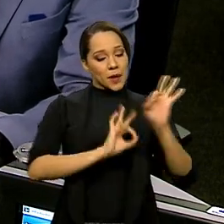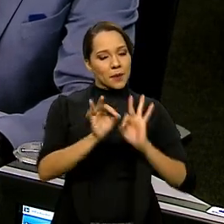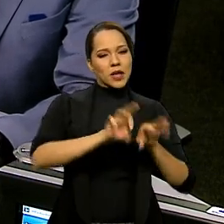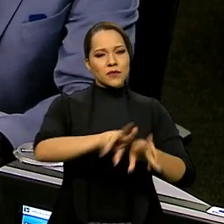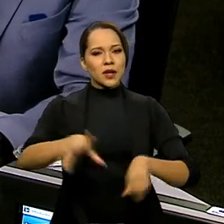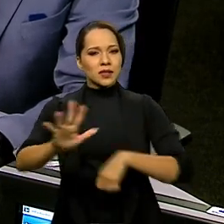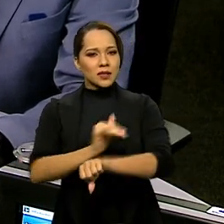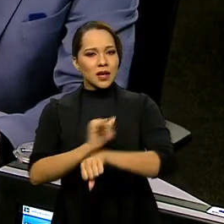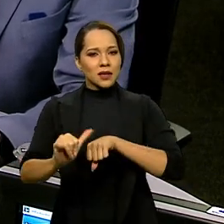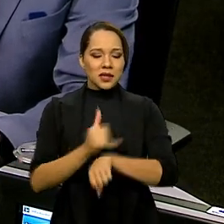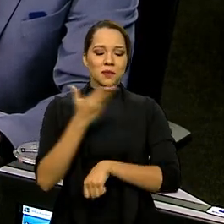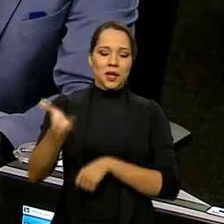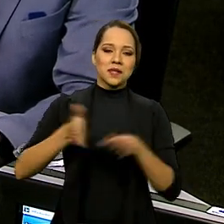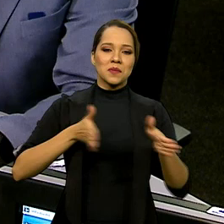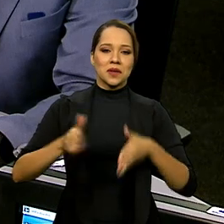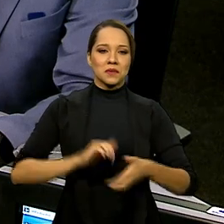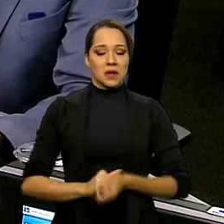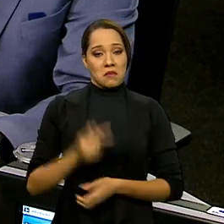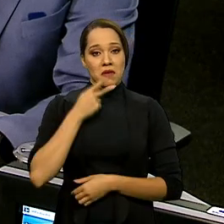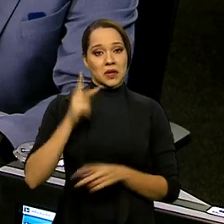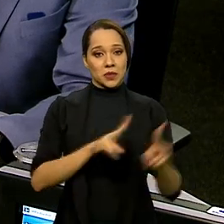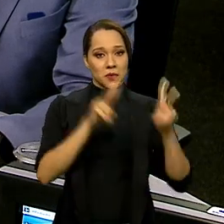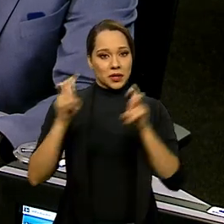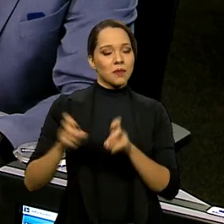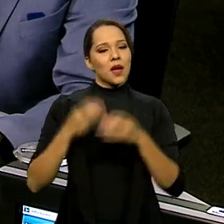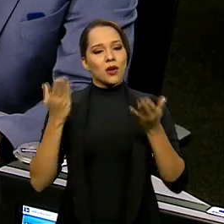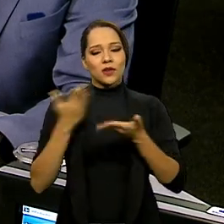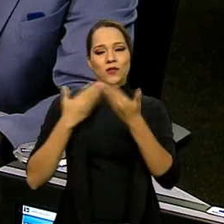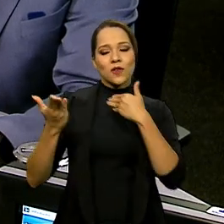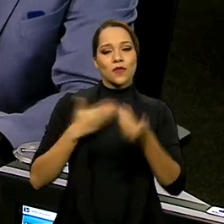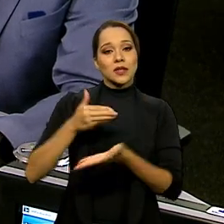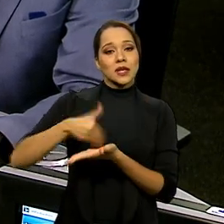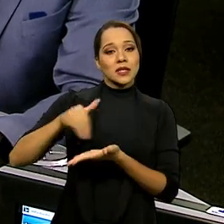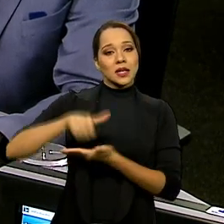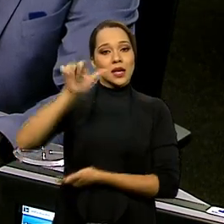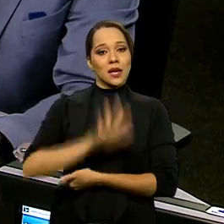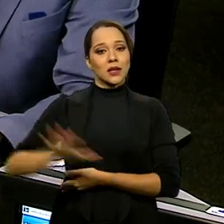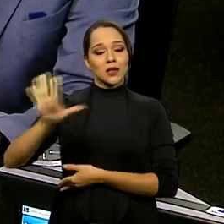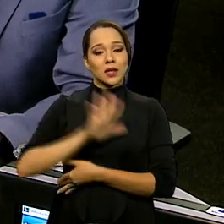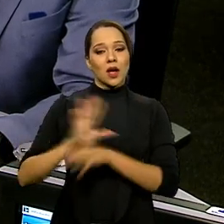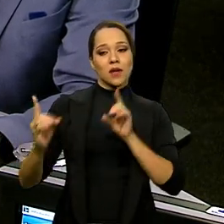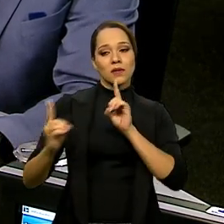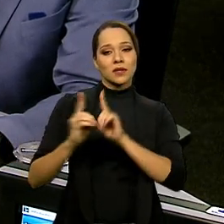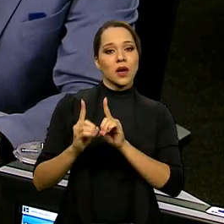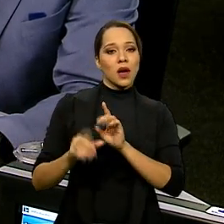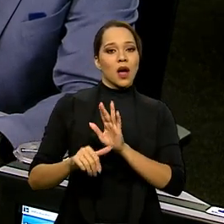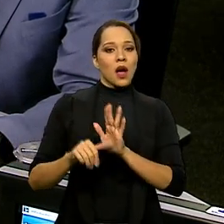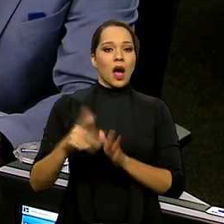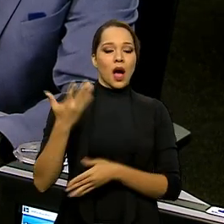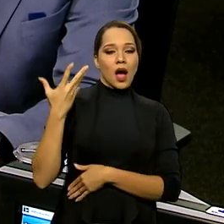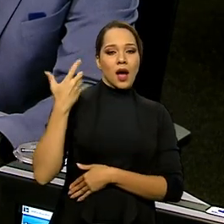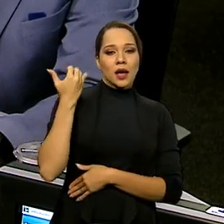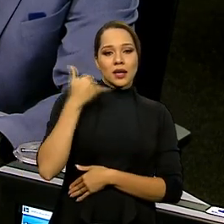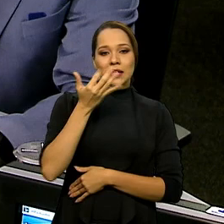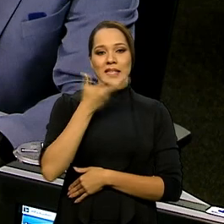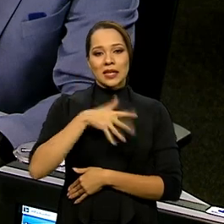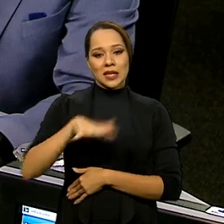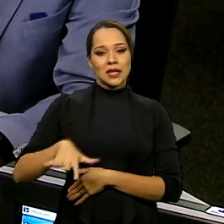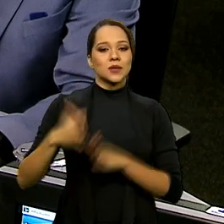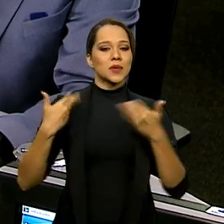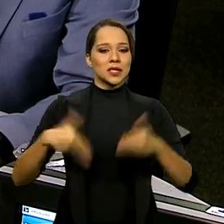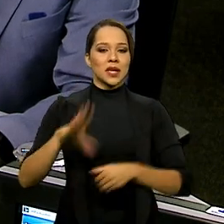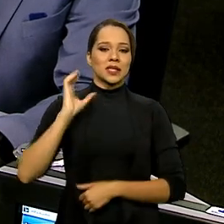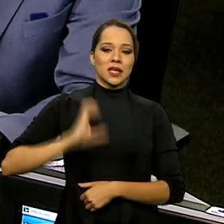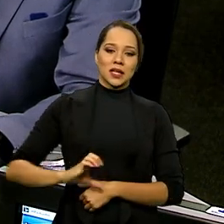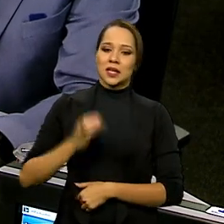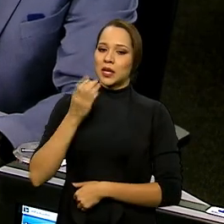série de ações para este período. Para falar sobre elas, a gente conversa ao vivo com a Secretária Nacional de Atenção à Primeira Infância do Ministério da Cidadania, Luciana